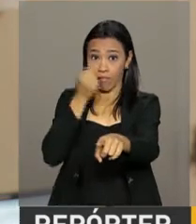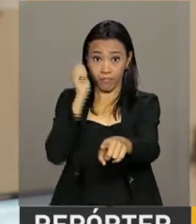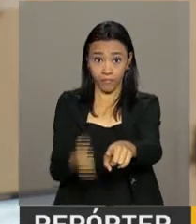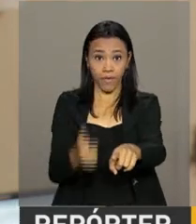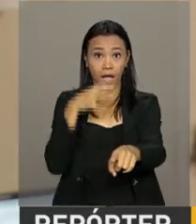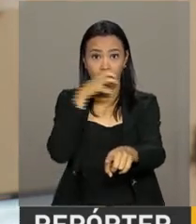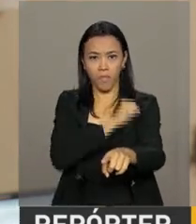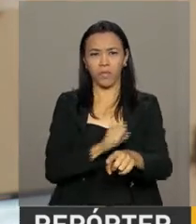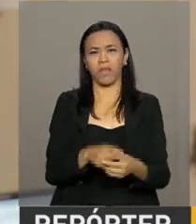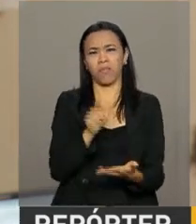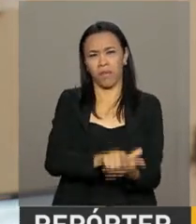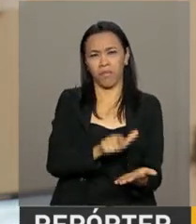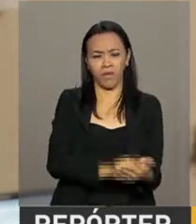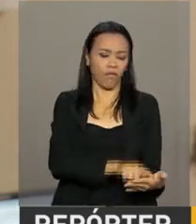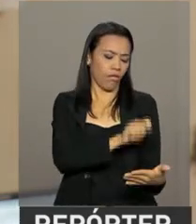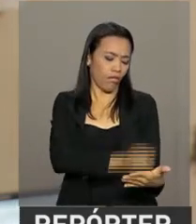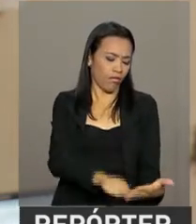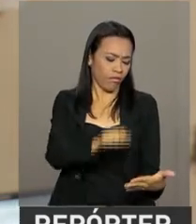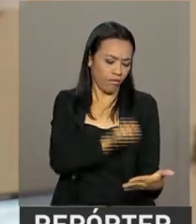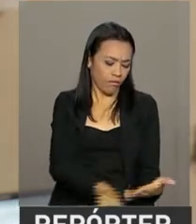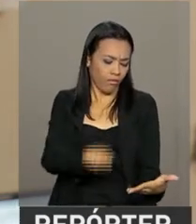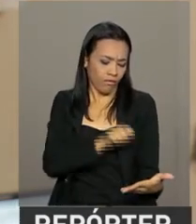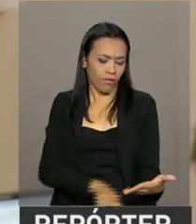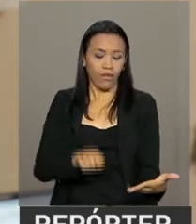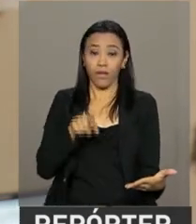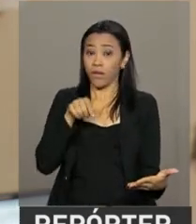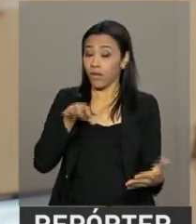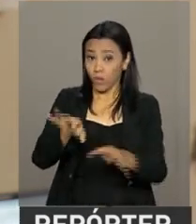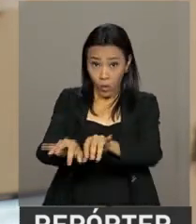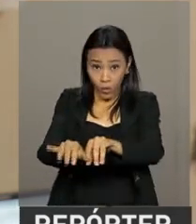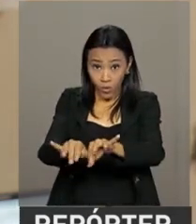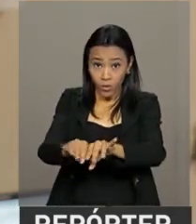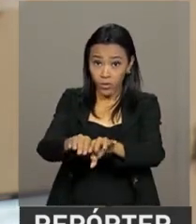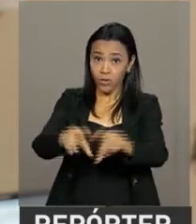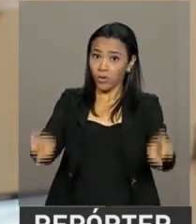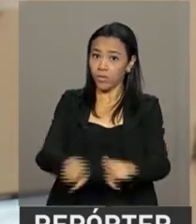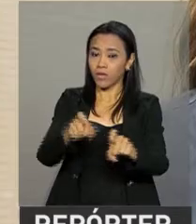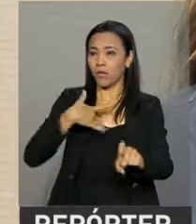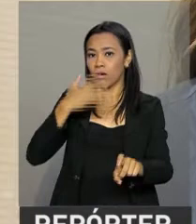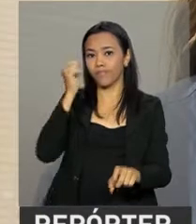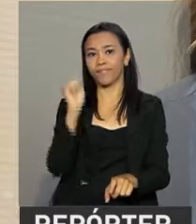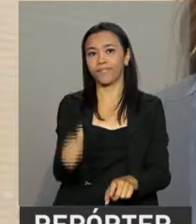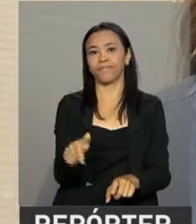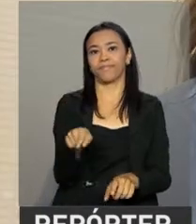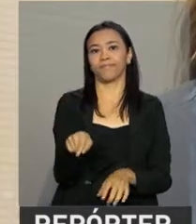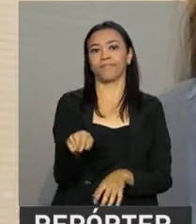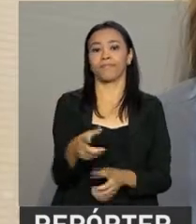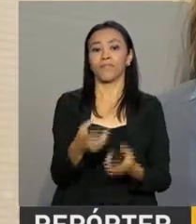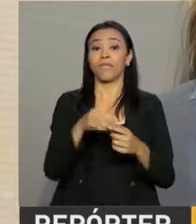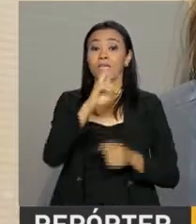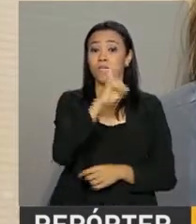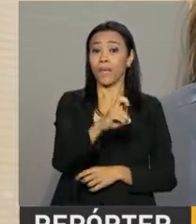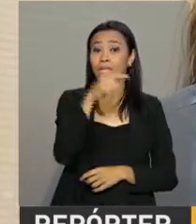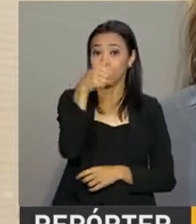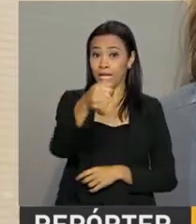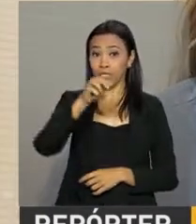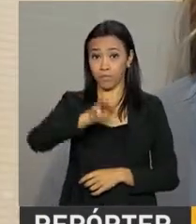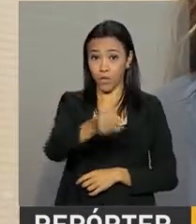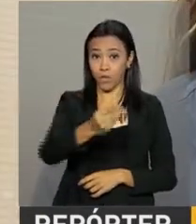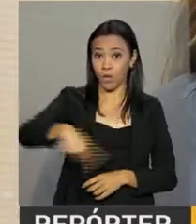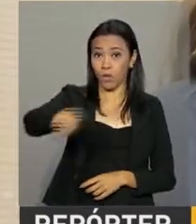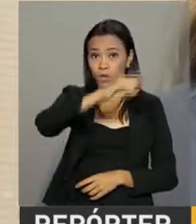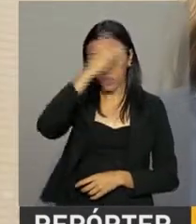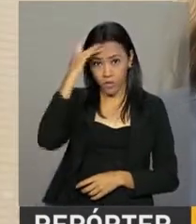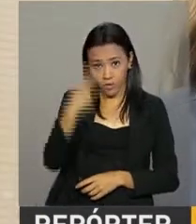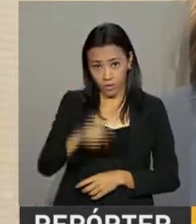anotar e revisar o que está sendo feito aqui no computador mas mais rápido mais prático 57 milhões de brasileiros já